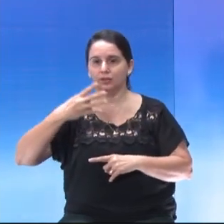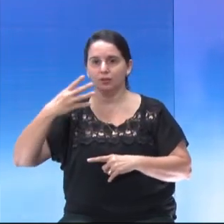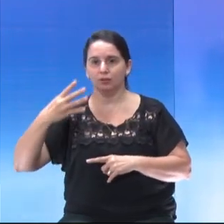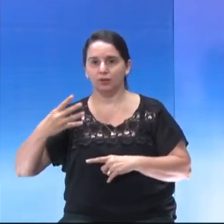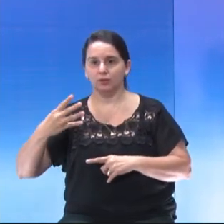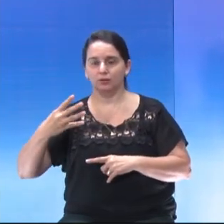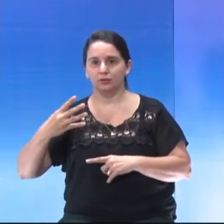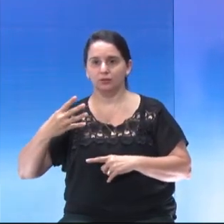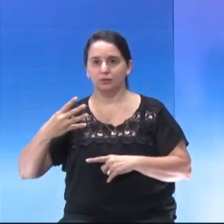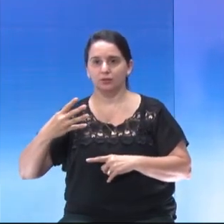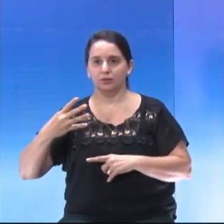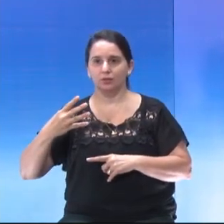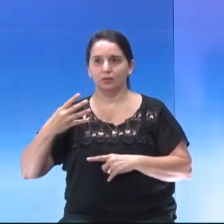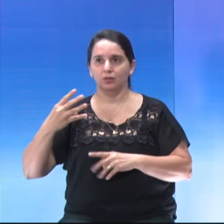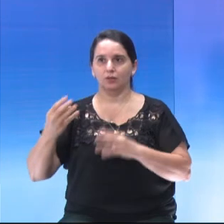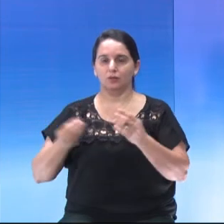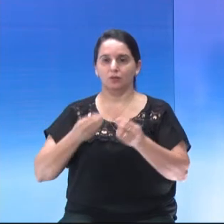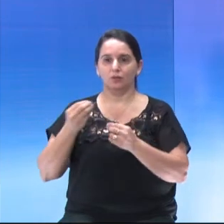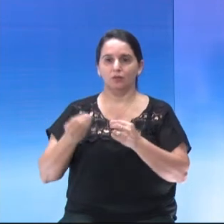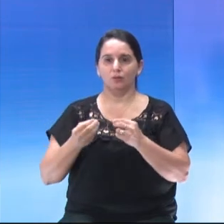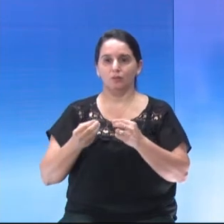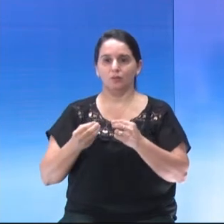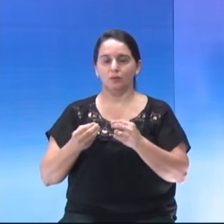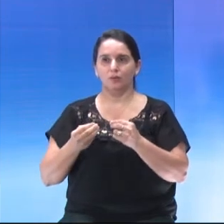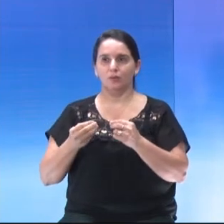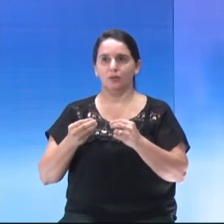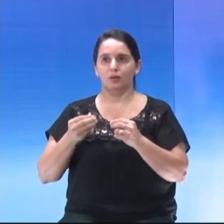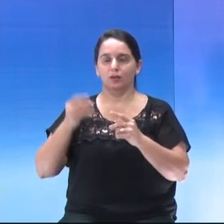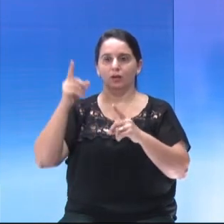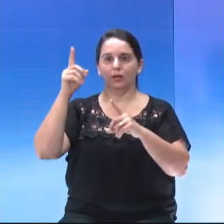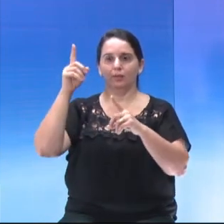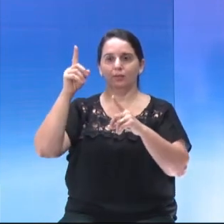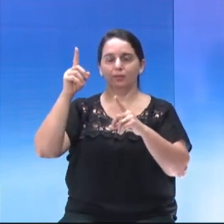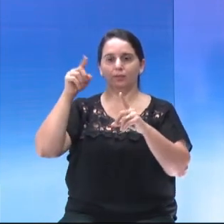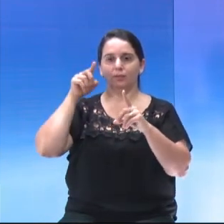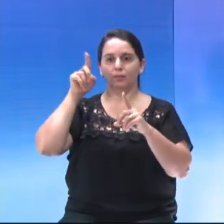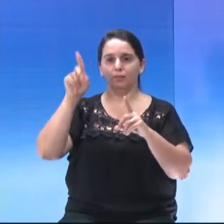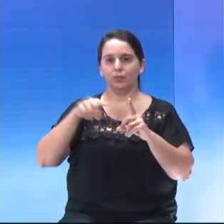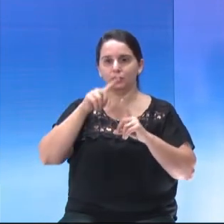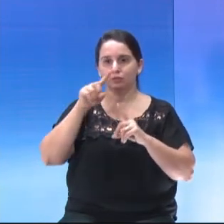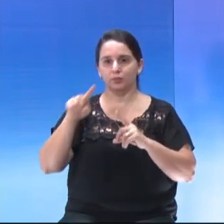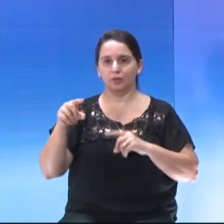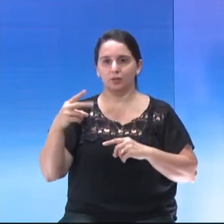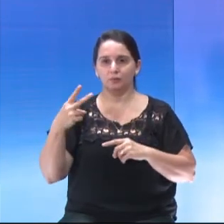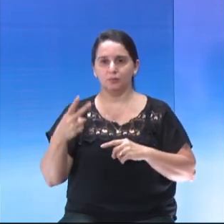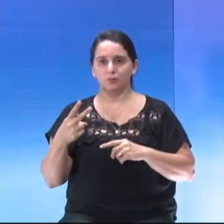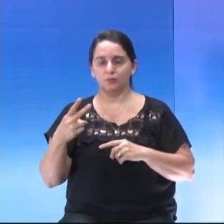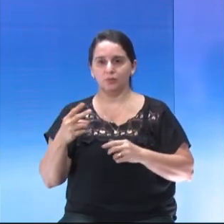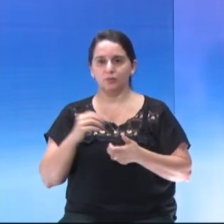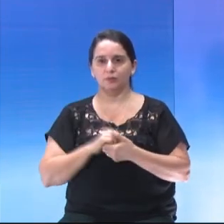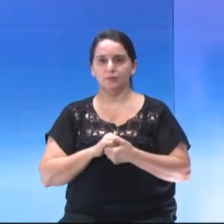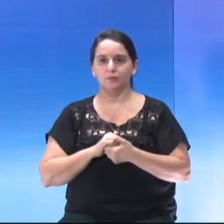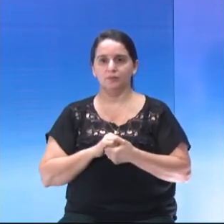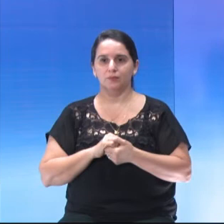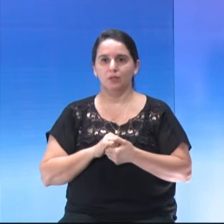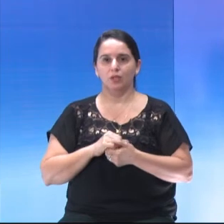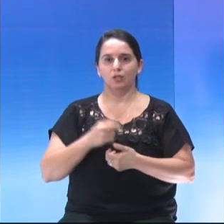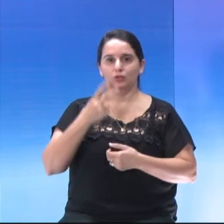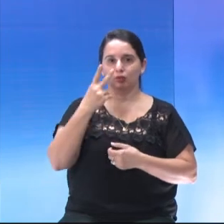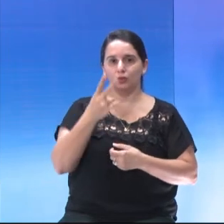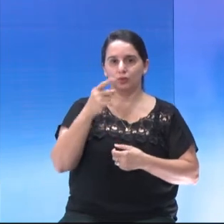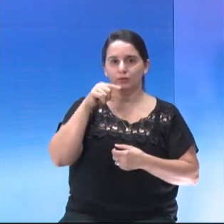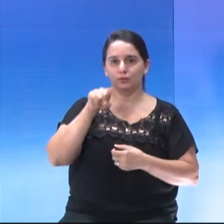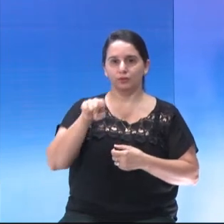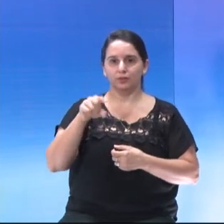1.344. Agora o próximo passo é multiplicar essa equação intermediária por 2. Então vamos aqui.